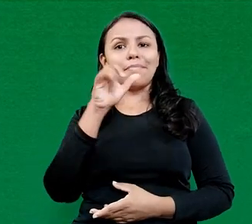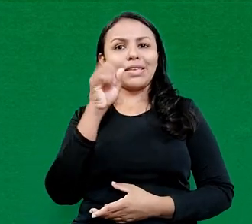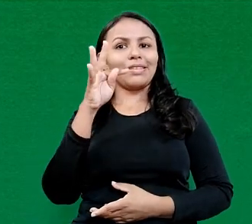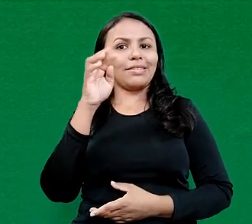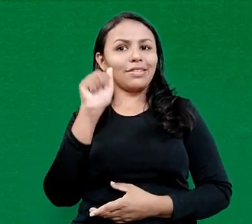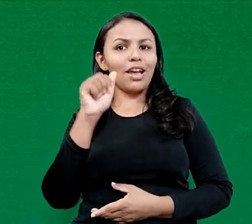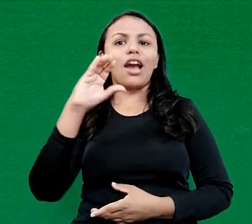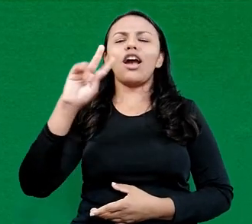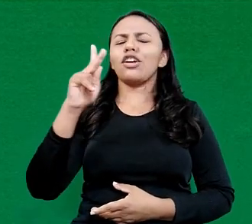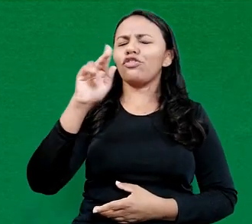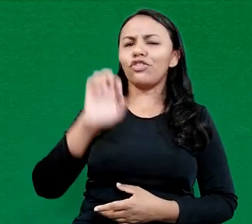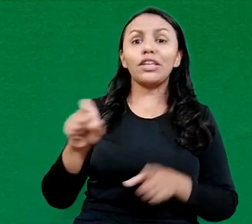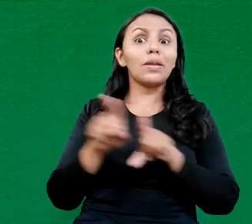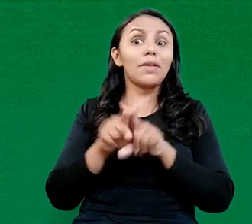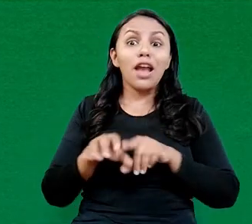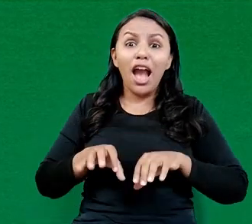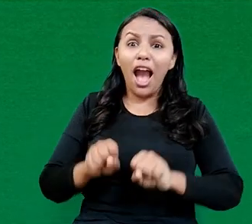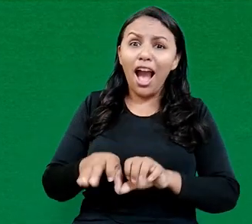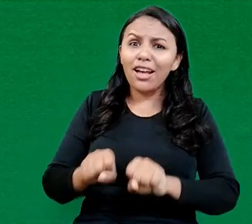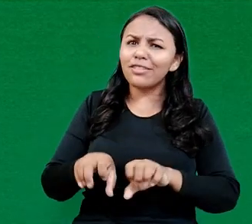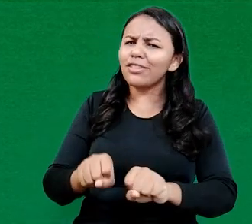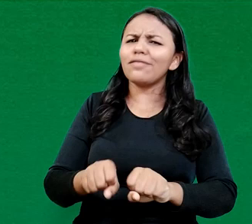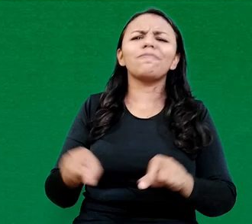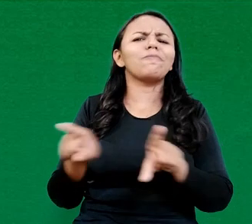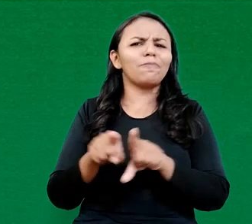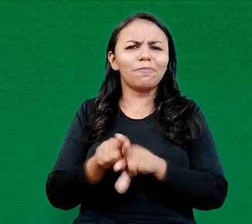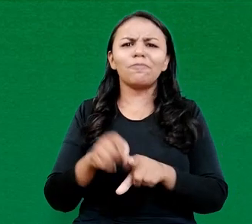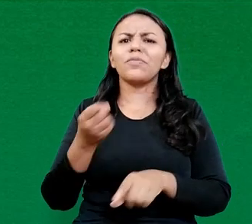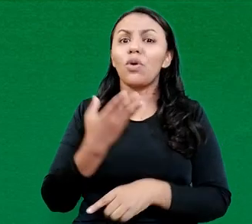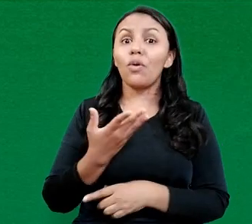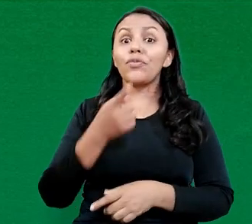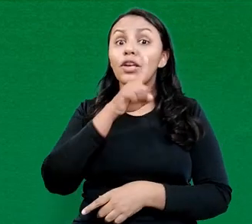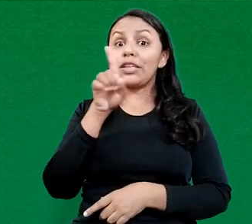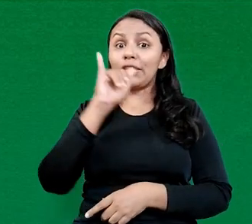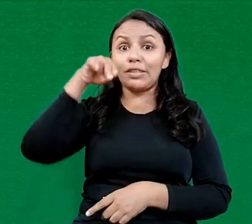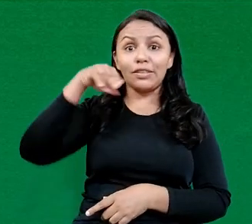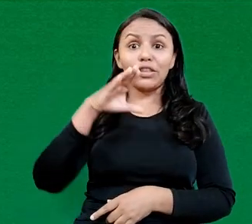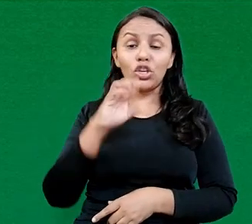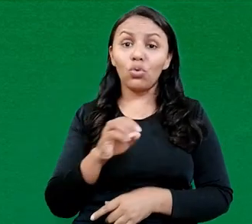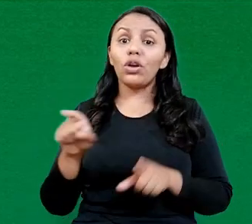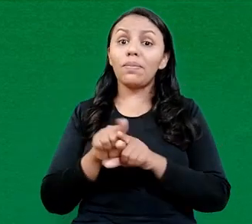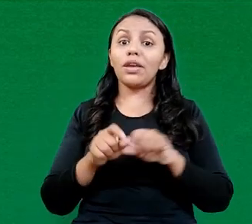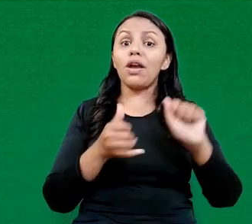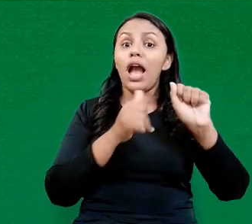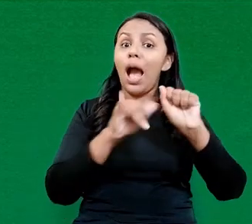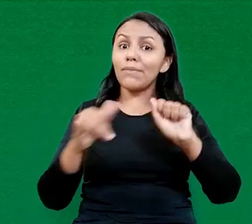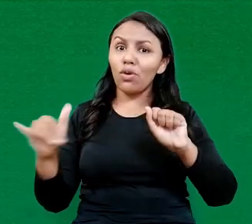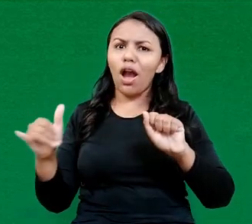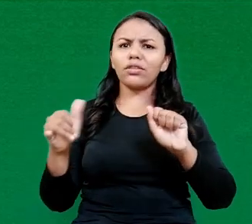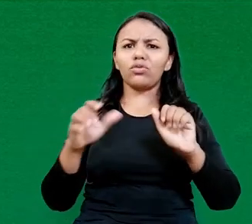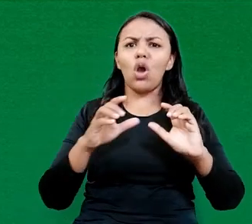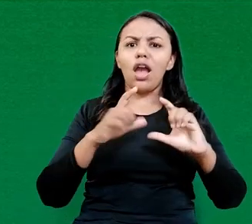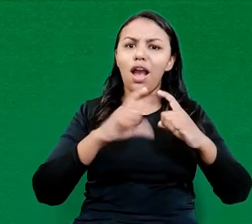o açaí, excelente fonte de antocianina. Você tem o zinco e os aminoácidos de cadeia ramificada, que nós iremos falar